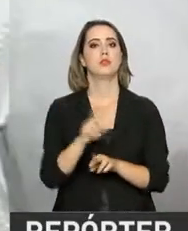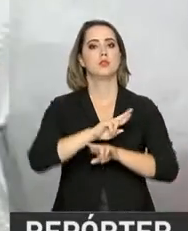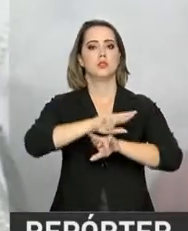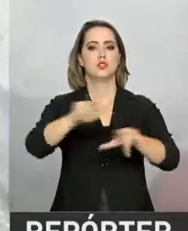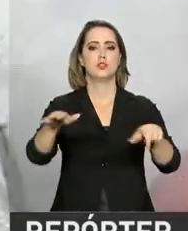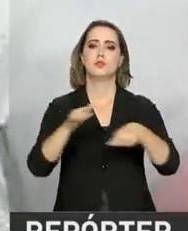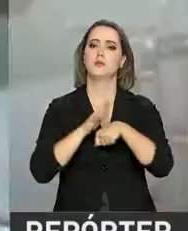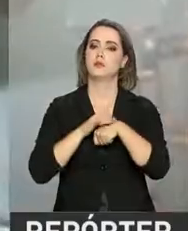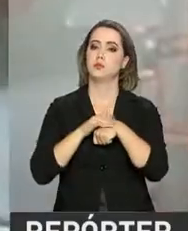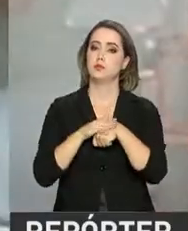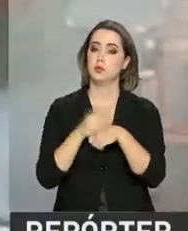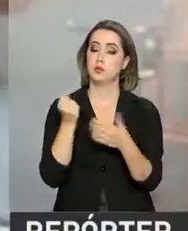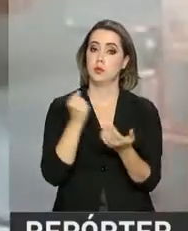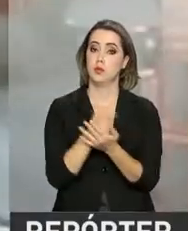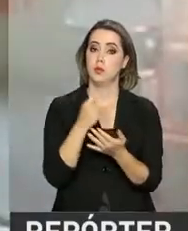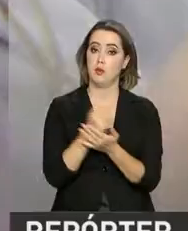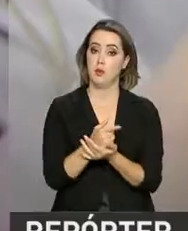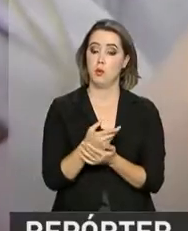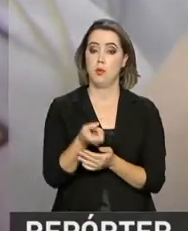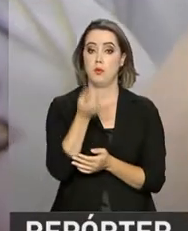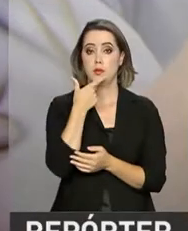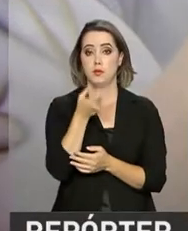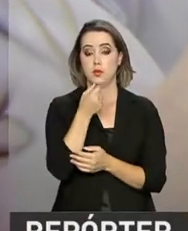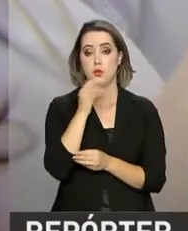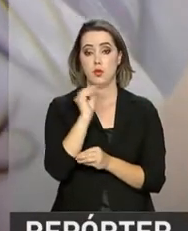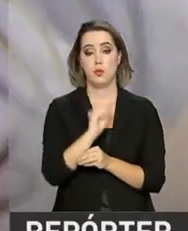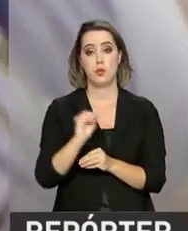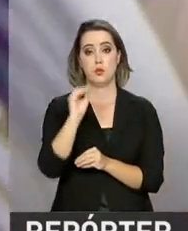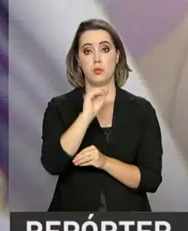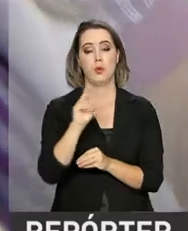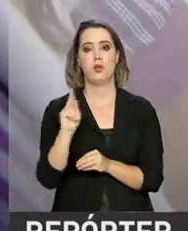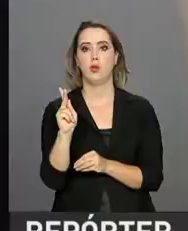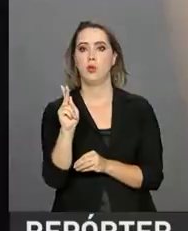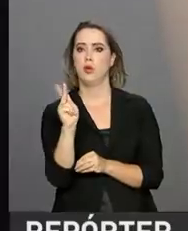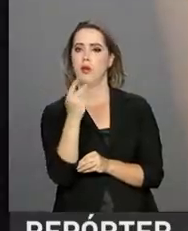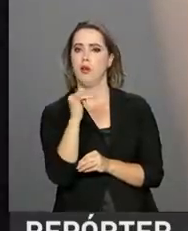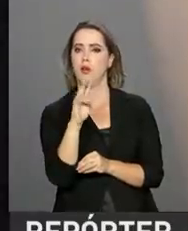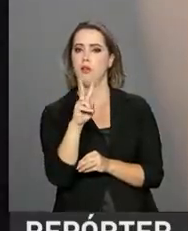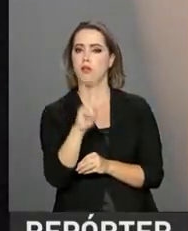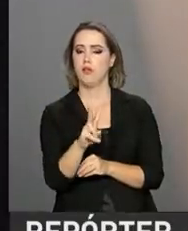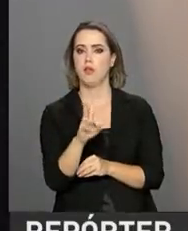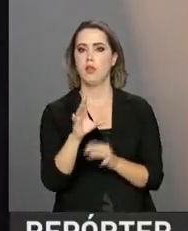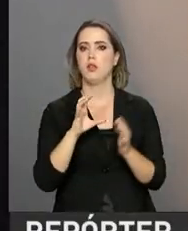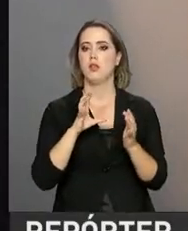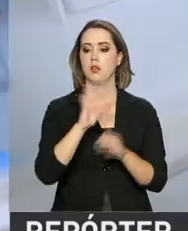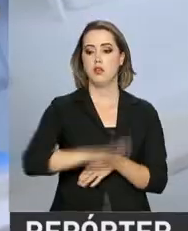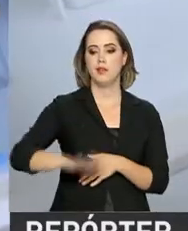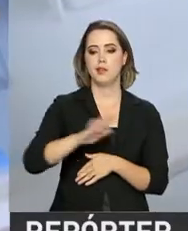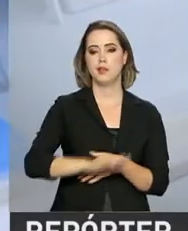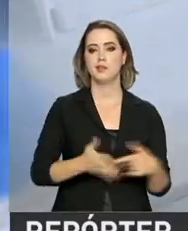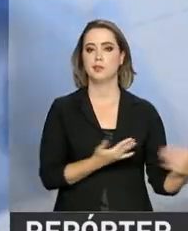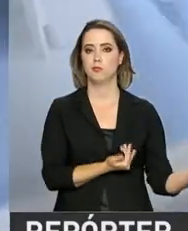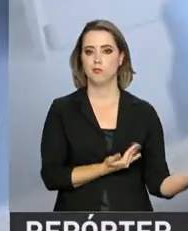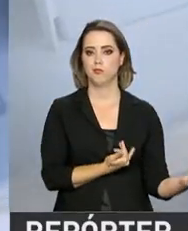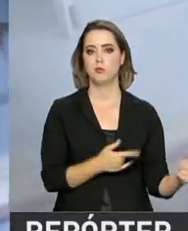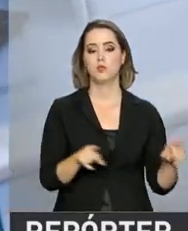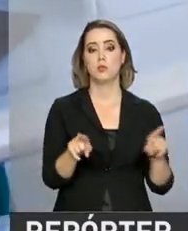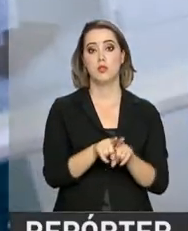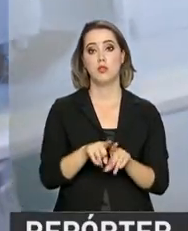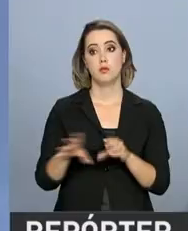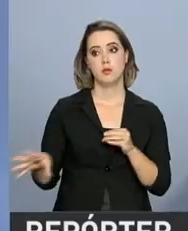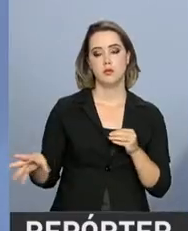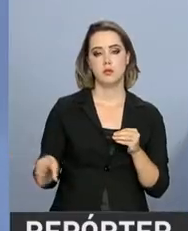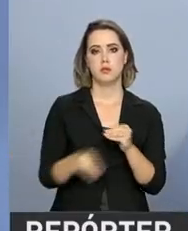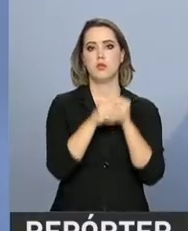a aquisição de medicamento para tratamento de hiv em crianças e adolescentes ea incorporação na